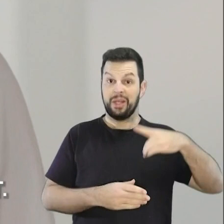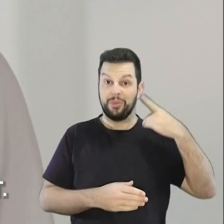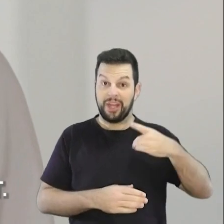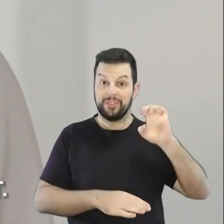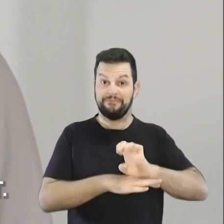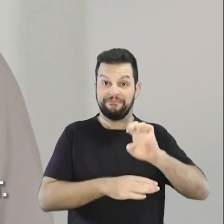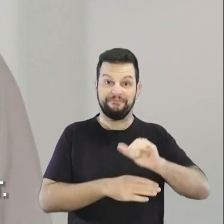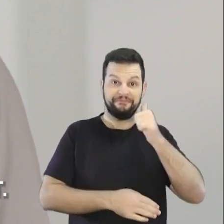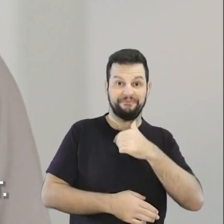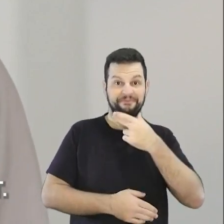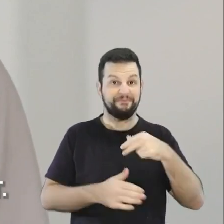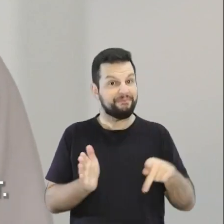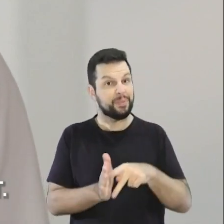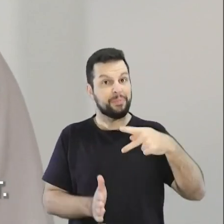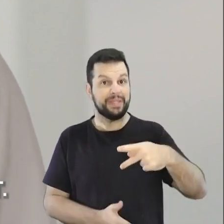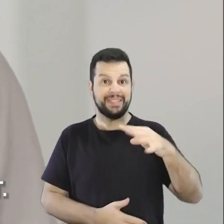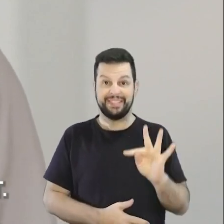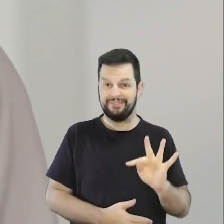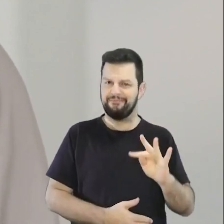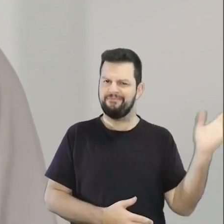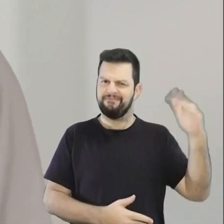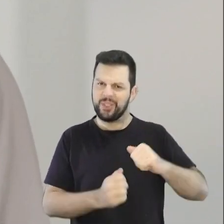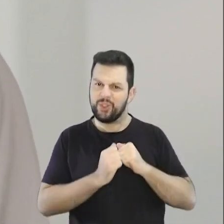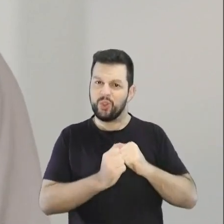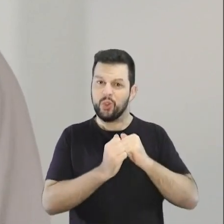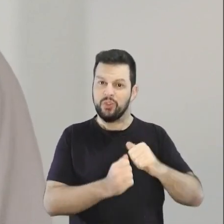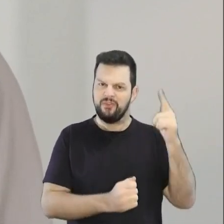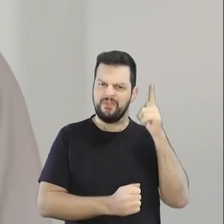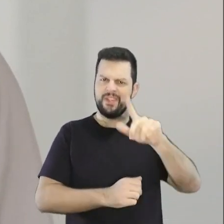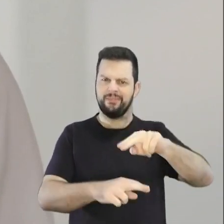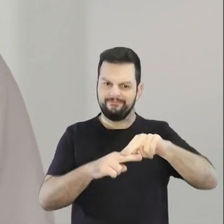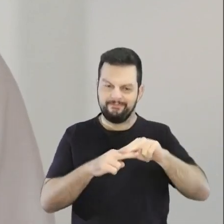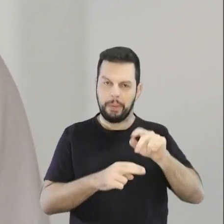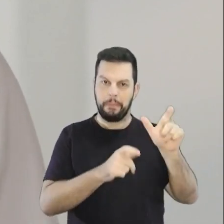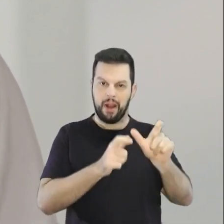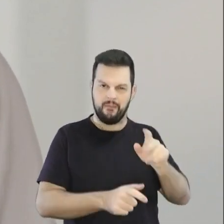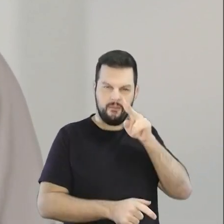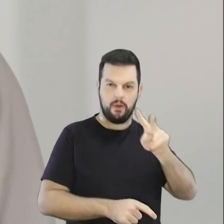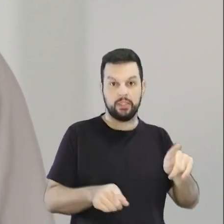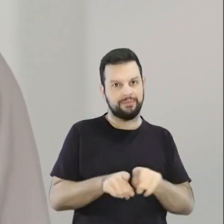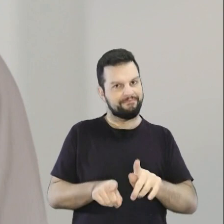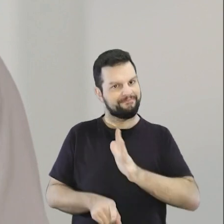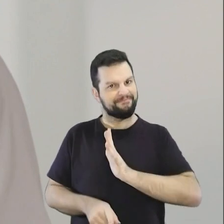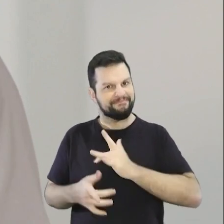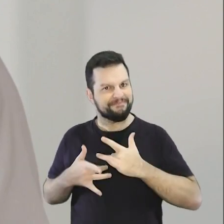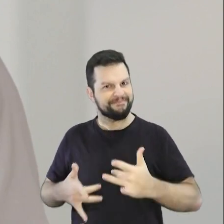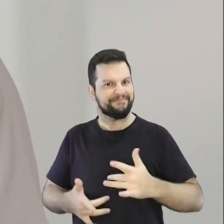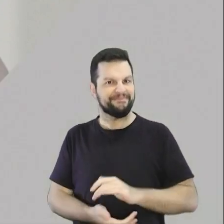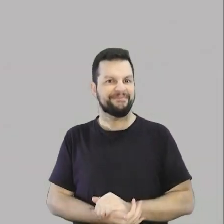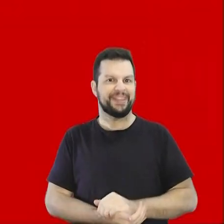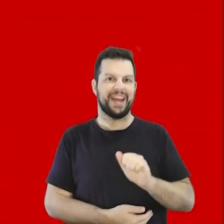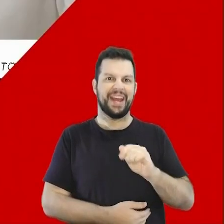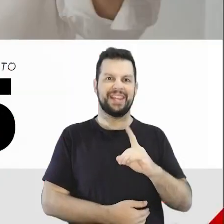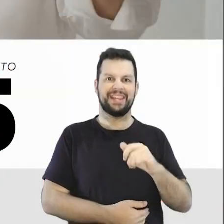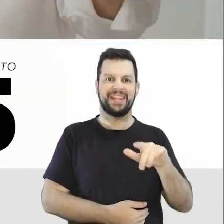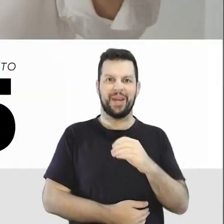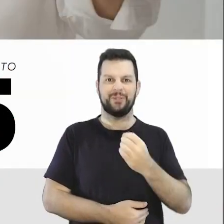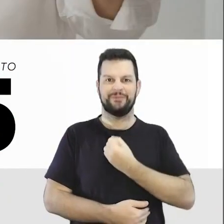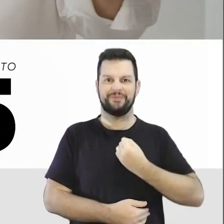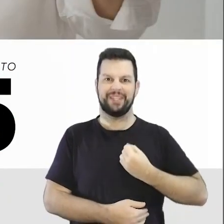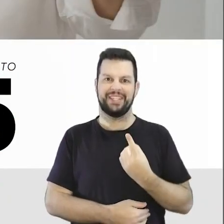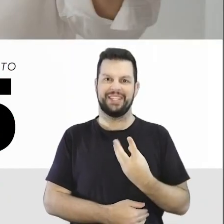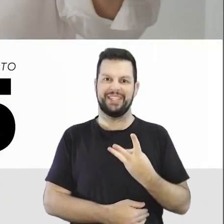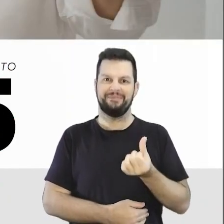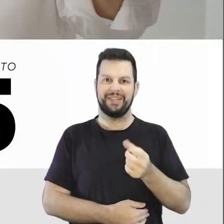nos deputados e deputadas estaduais do PT. Vamos juntos vencer com a força da palavra e do coração. Adão